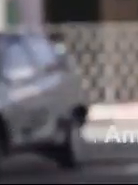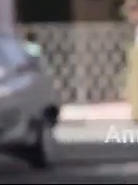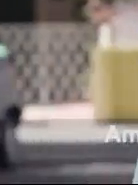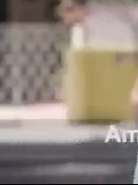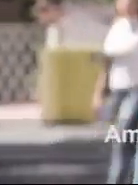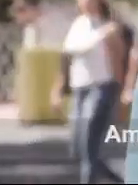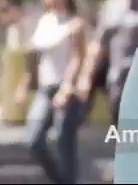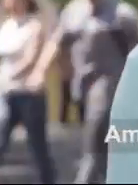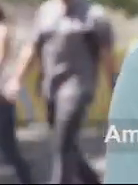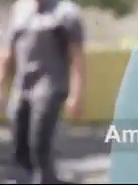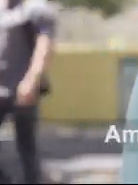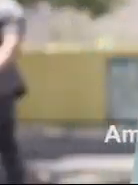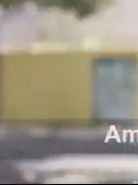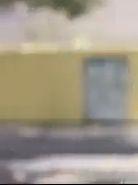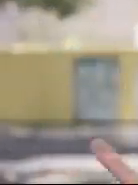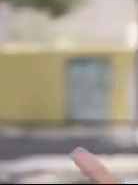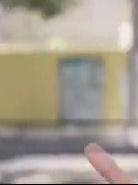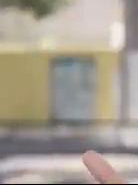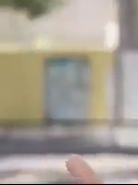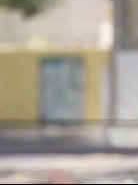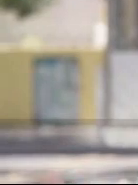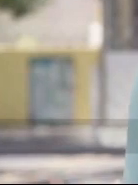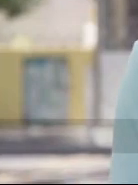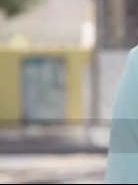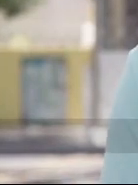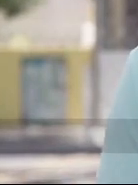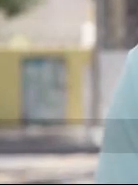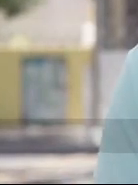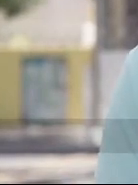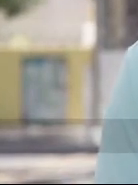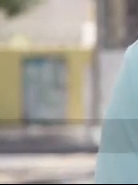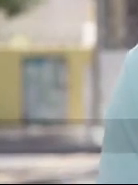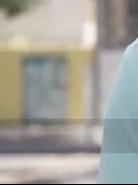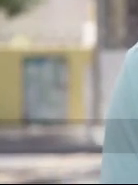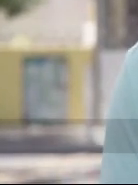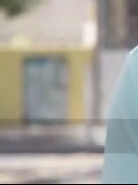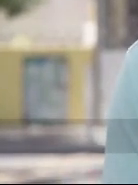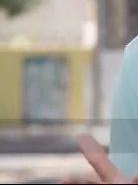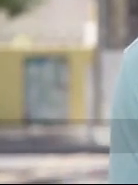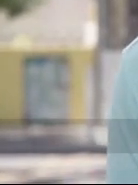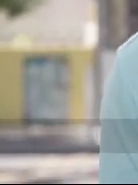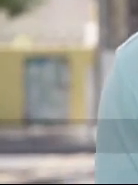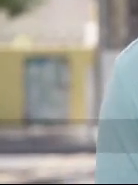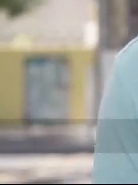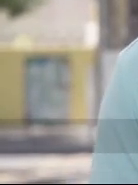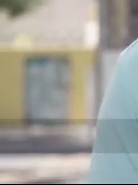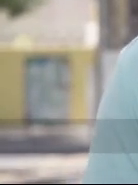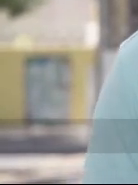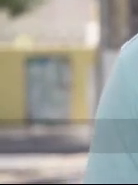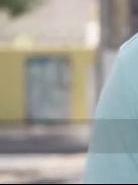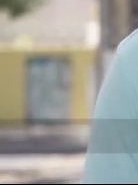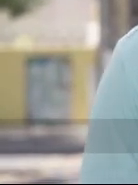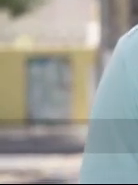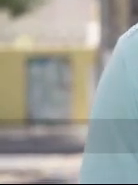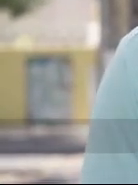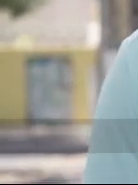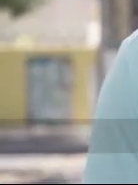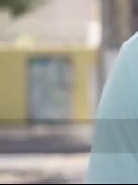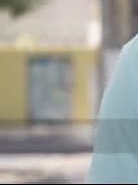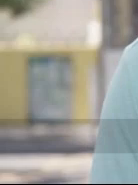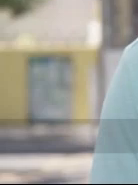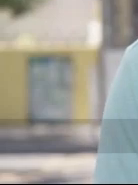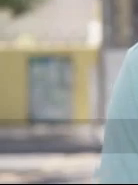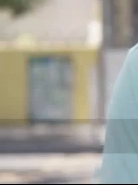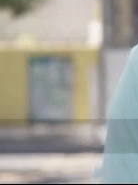Amigos, o período de chuva está chegando em Fortaleza e precisamos nos preparar para combater o mosquito Aedes aegypti. Então, vejam agora as dicas do Dr.